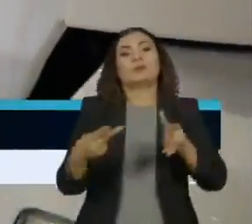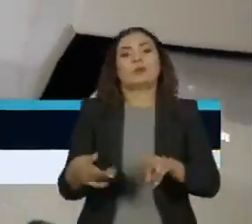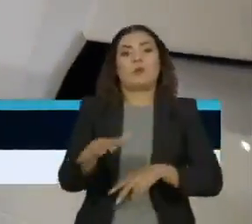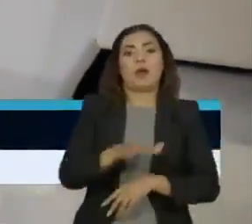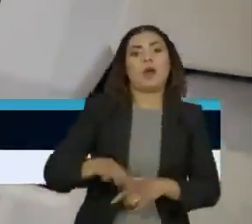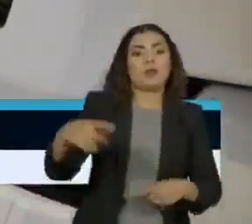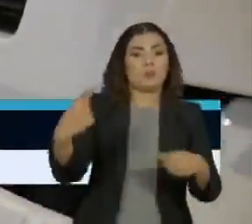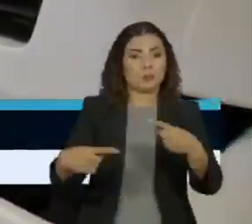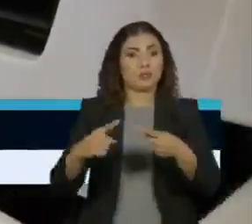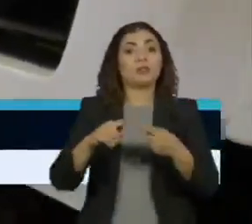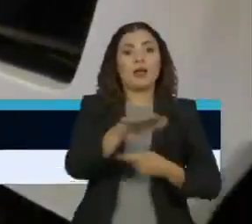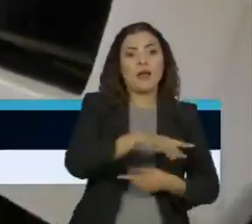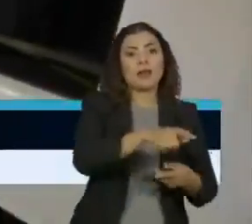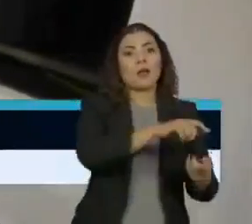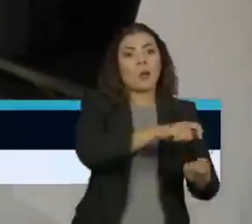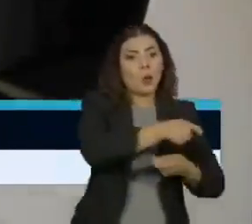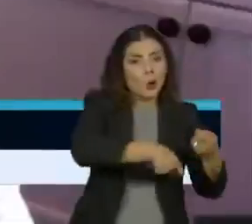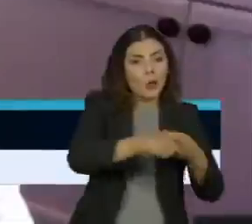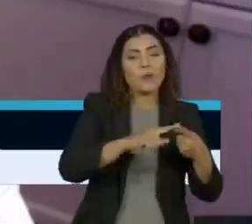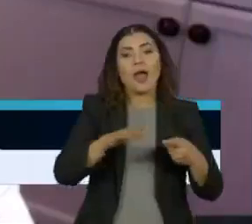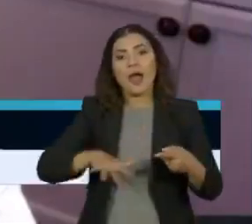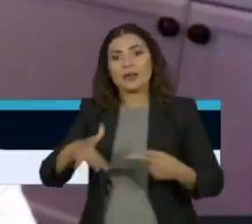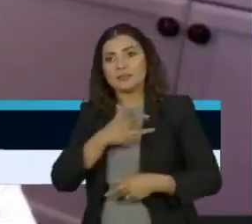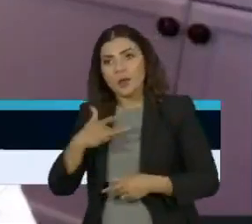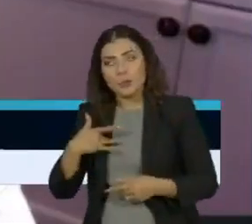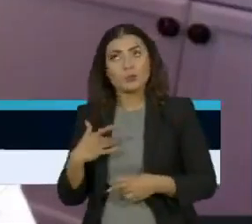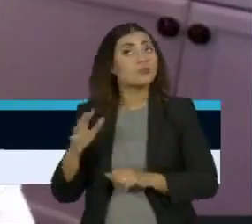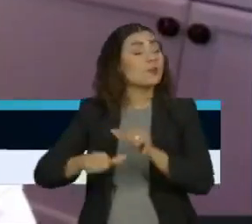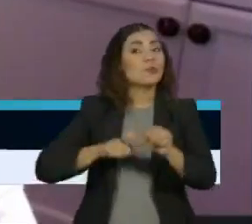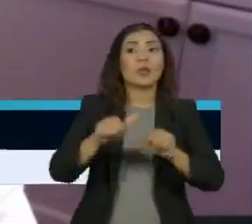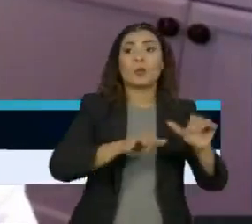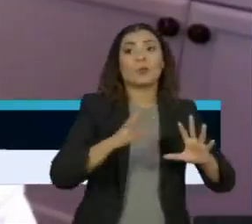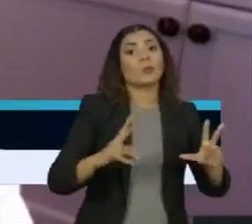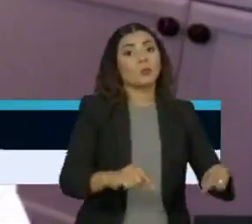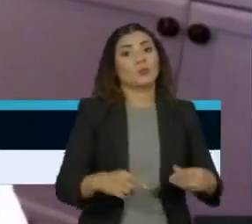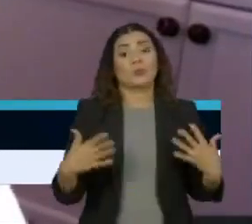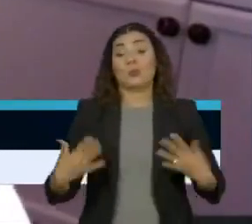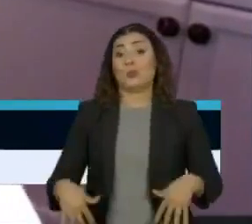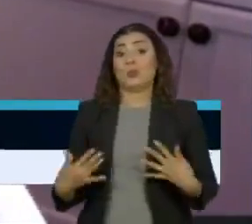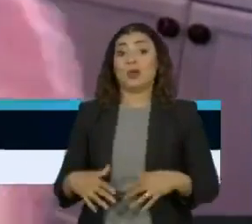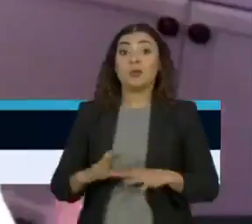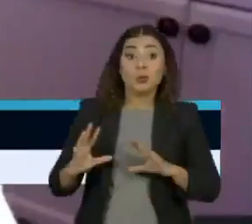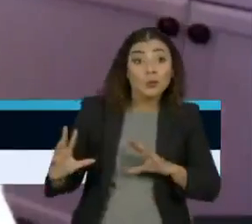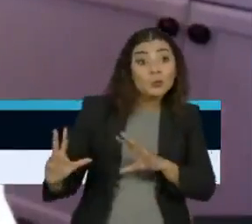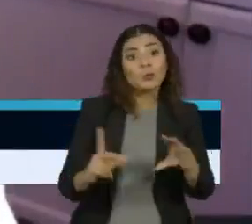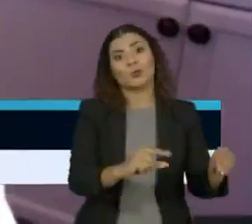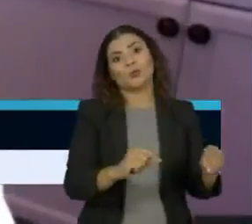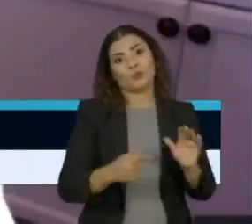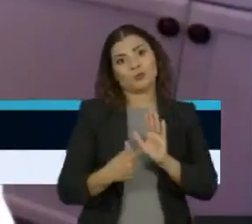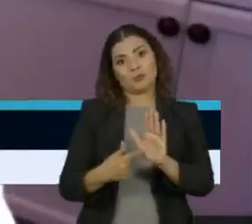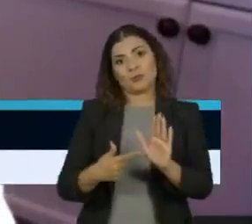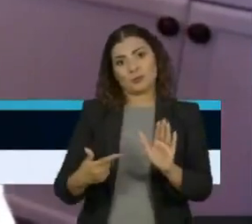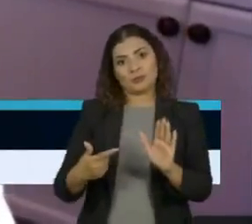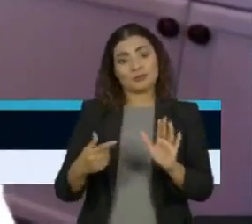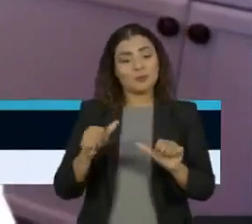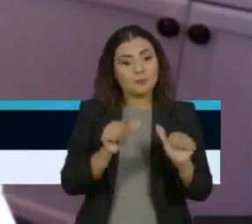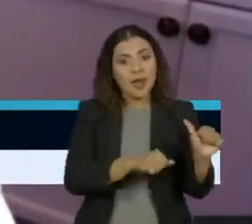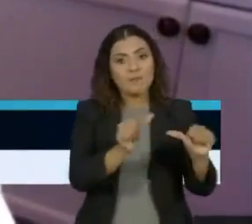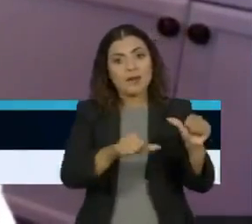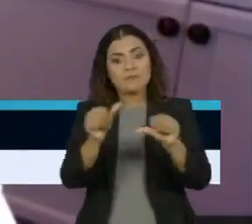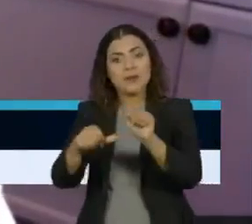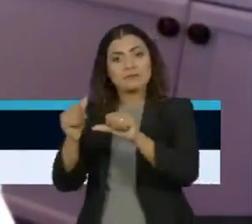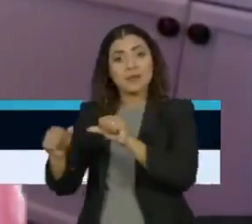área política, na área econômica, na área de saúde, enfim, tudo está se modificando